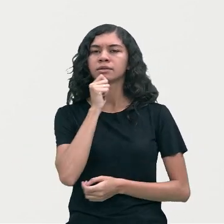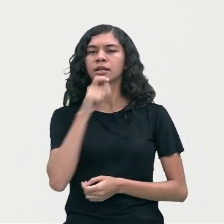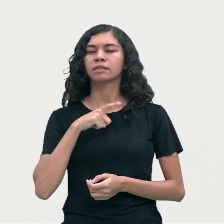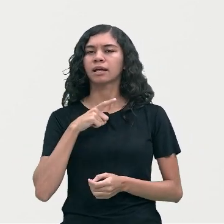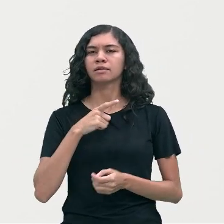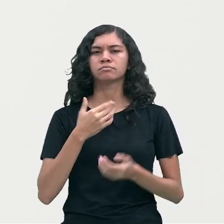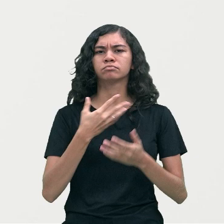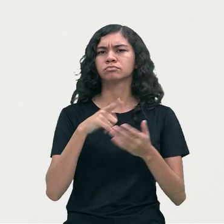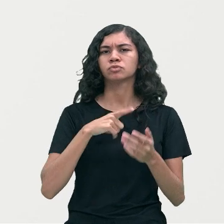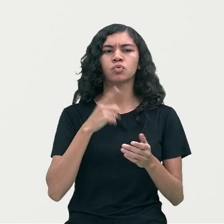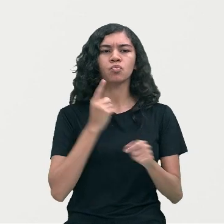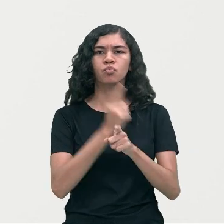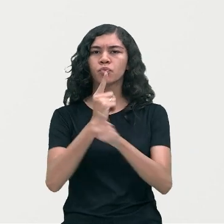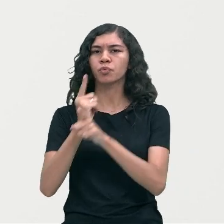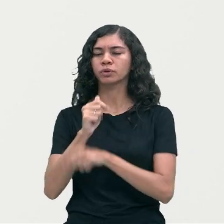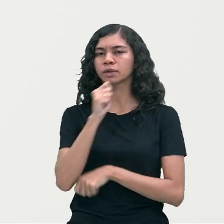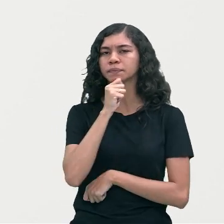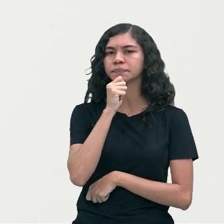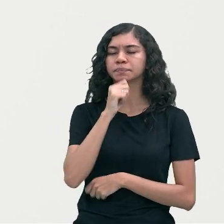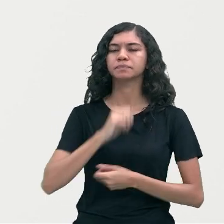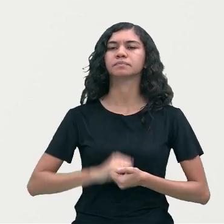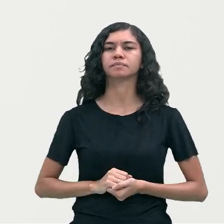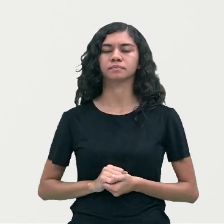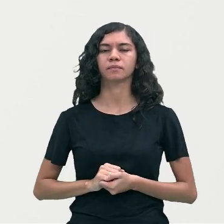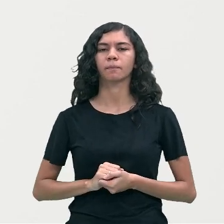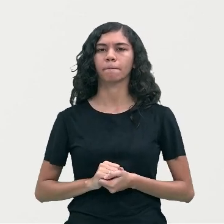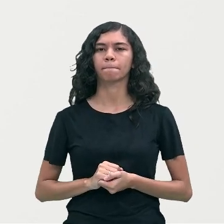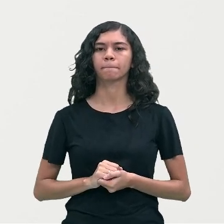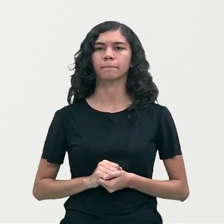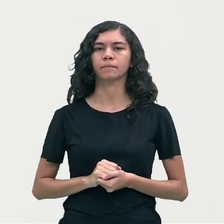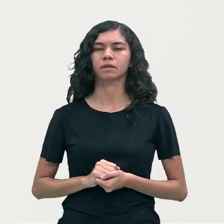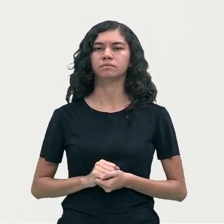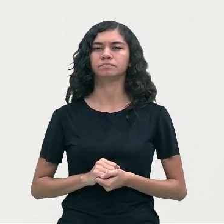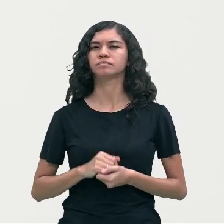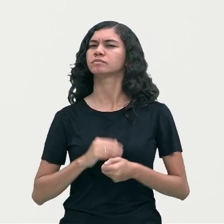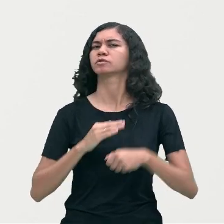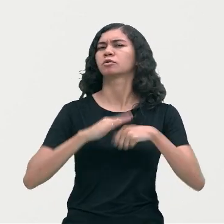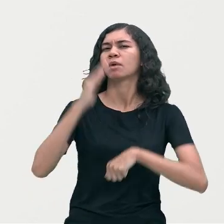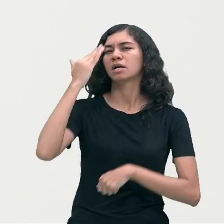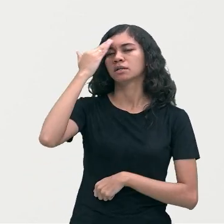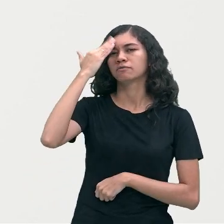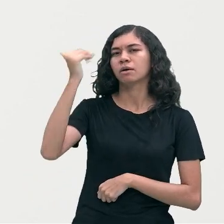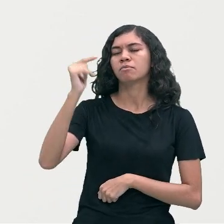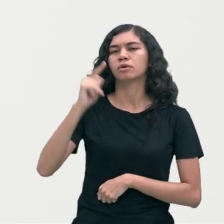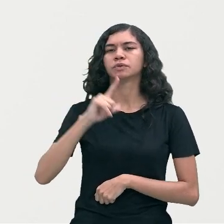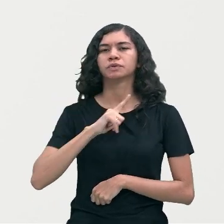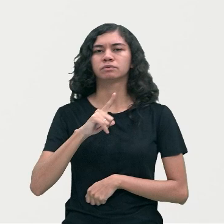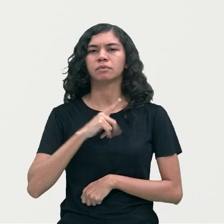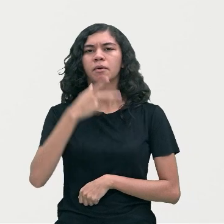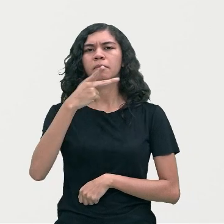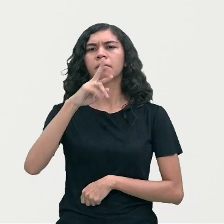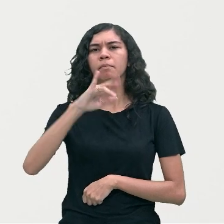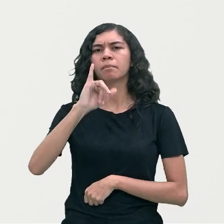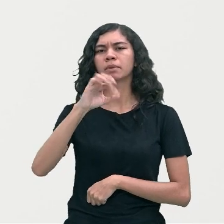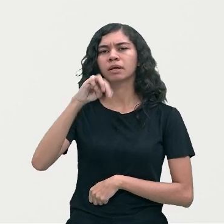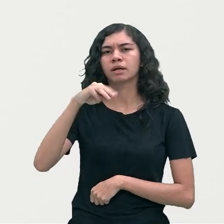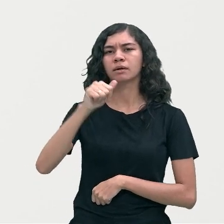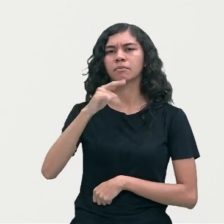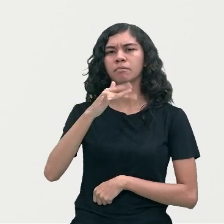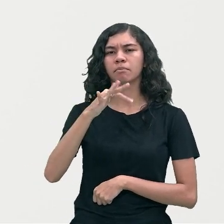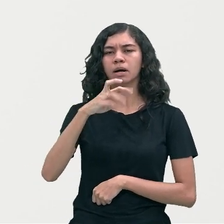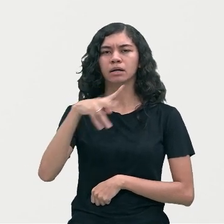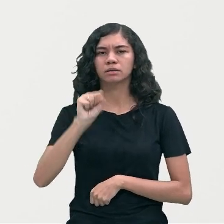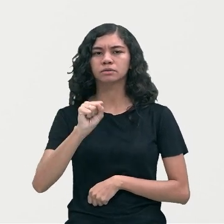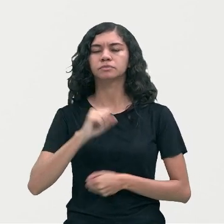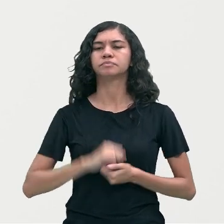uma estimativa. Entre os mais famosos, a gente pode citar como os primatas, entre os animais mais